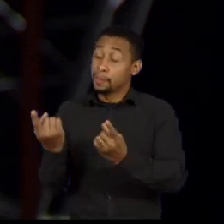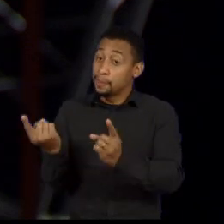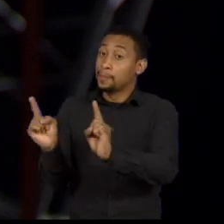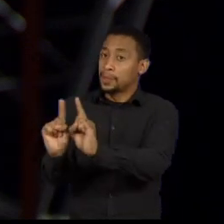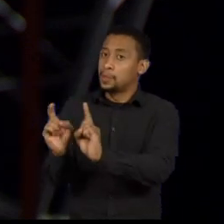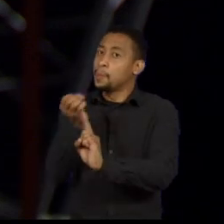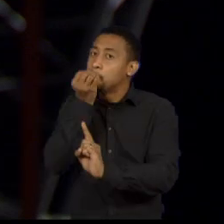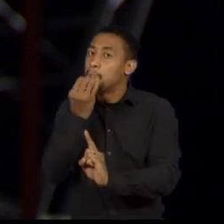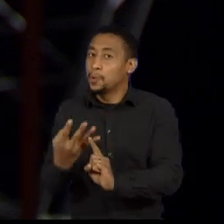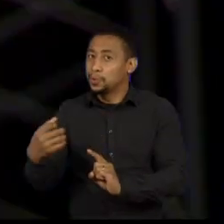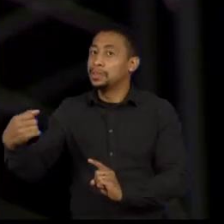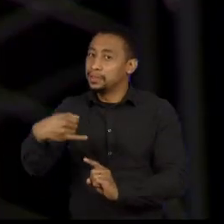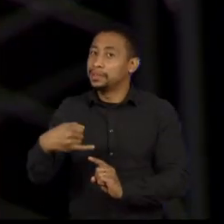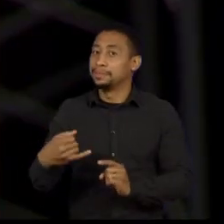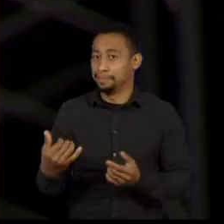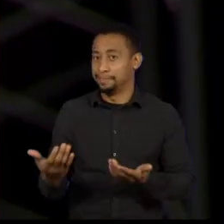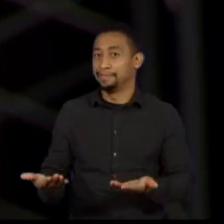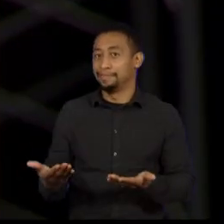dúvida.